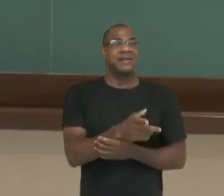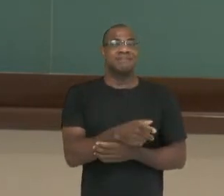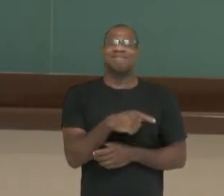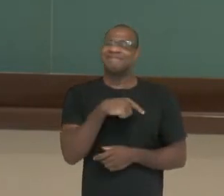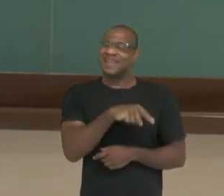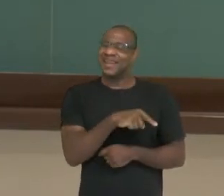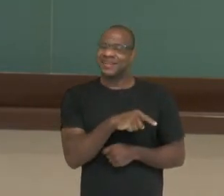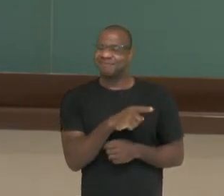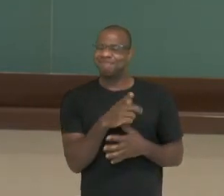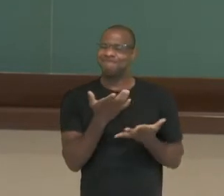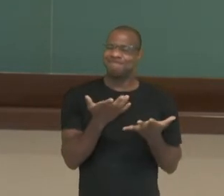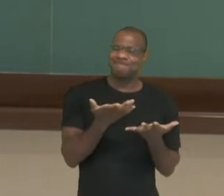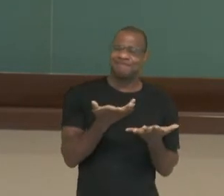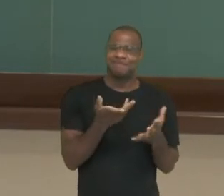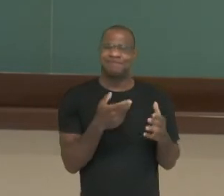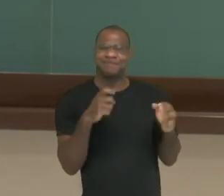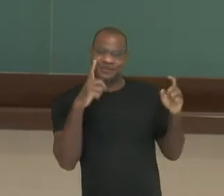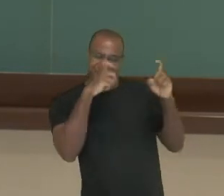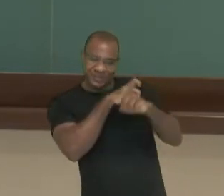entre eles não pode ocorrer.